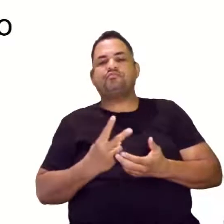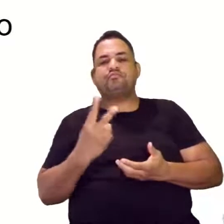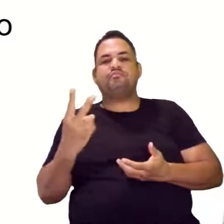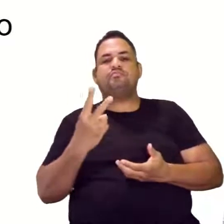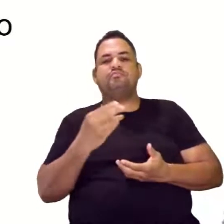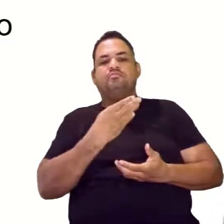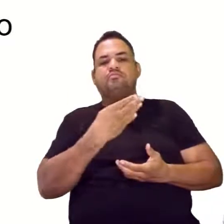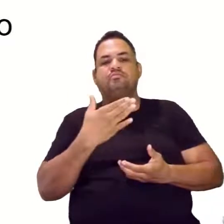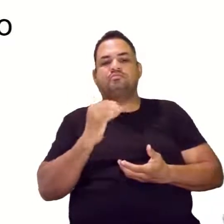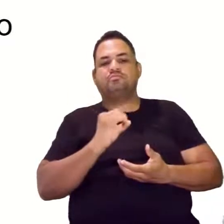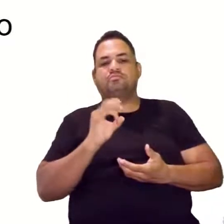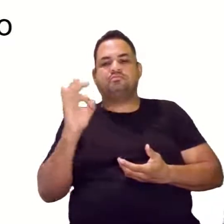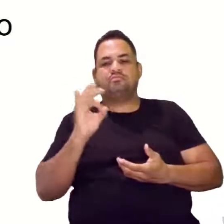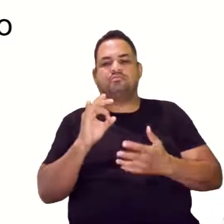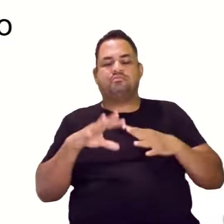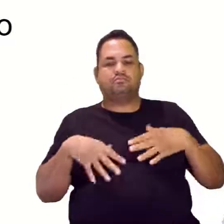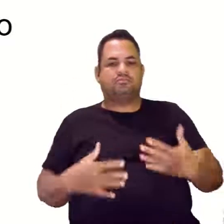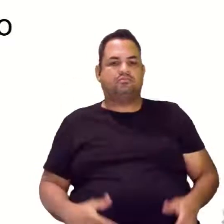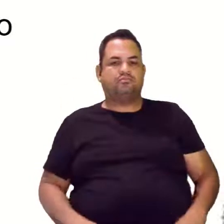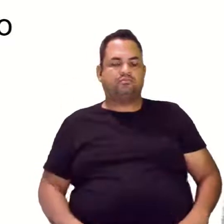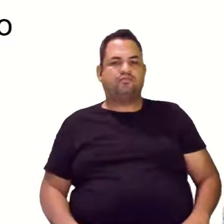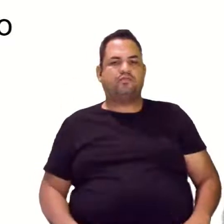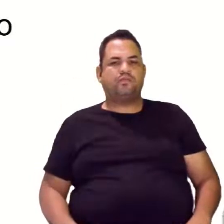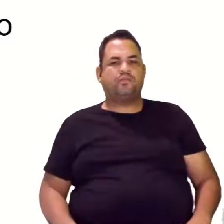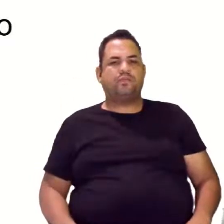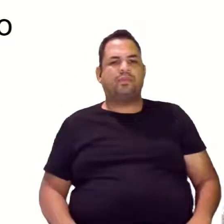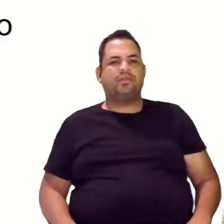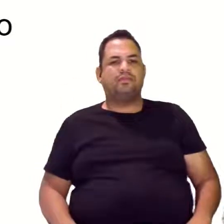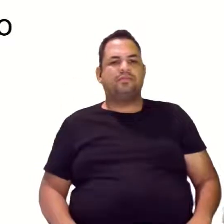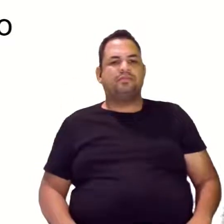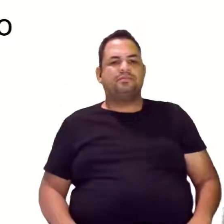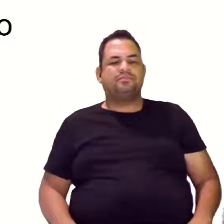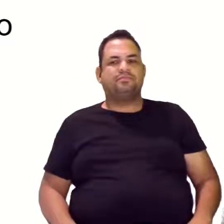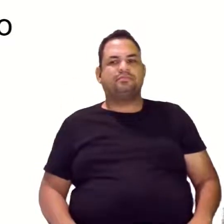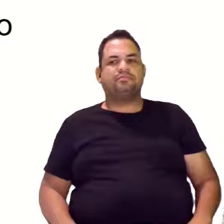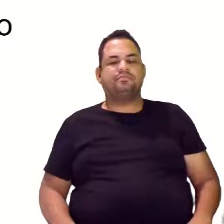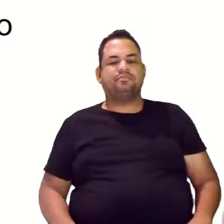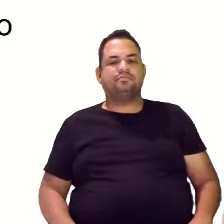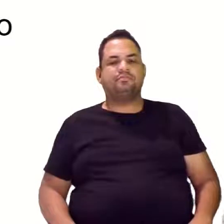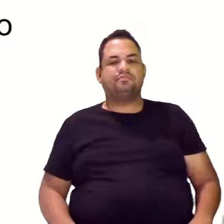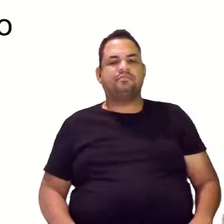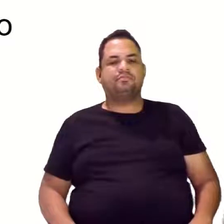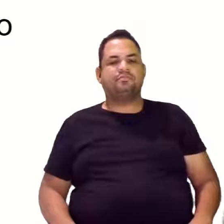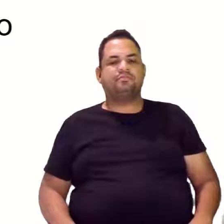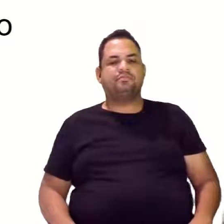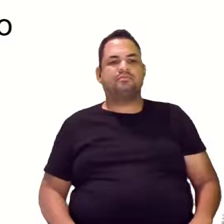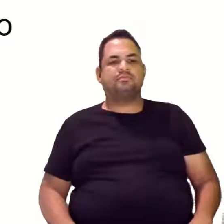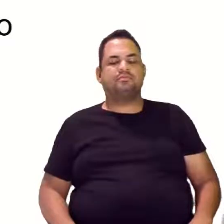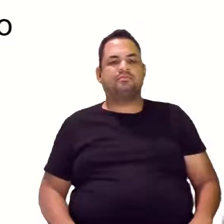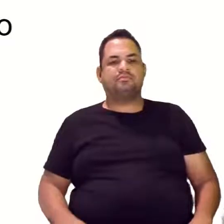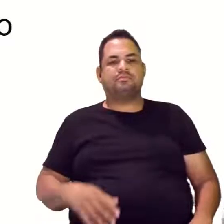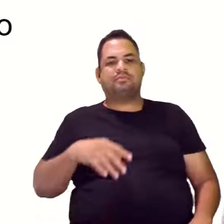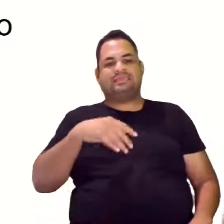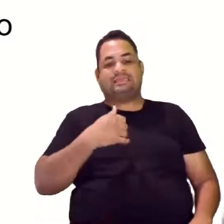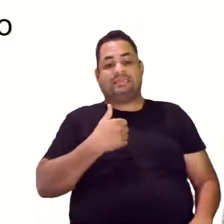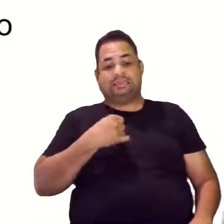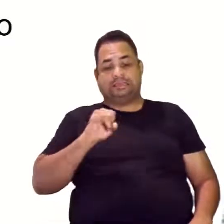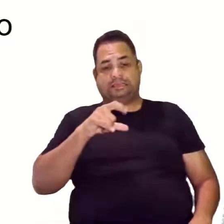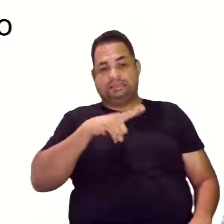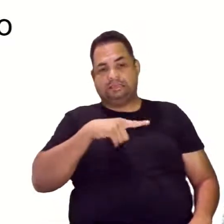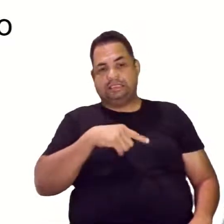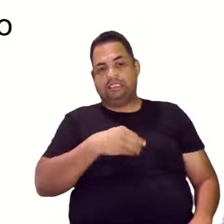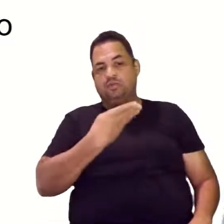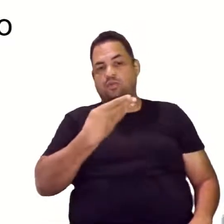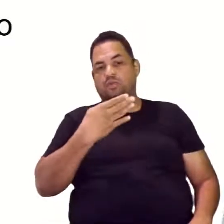ter esse 40% de desconto e tudo mais, tá? Vamos pensando aqui? Vamos lá. Esse 40%, Ó, né? se ele teve 40%